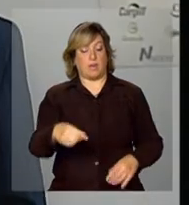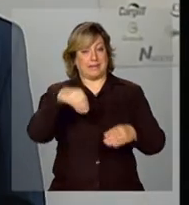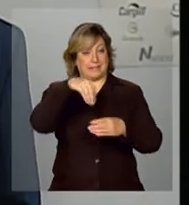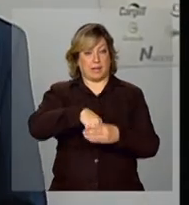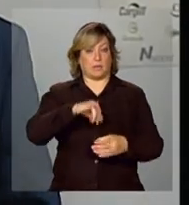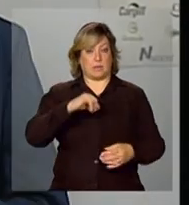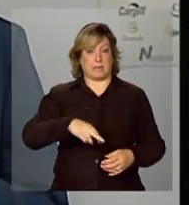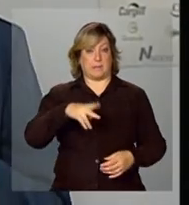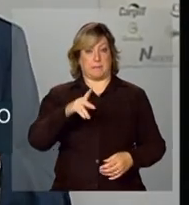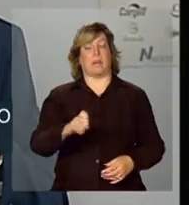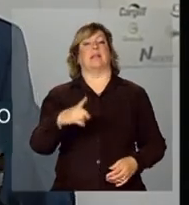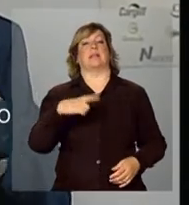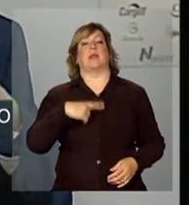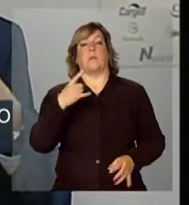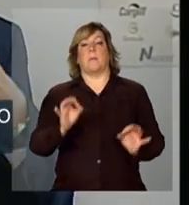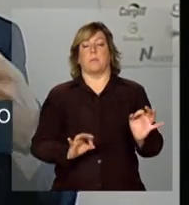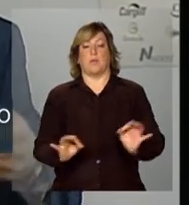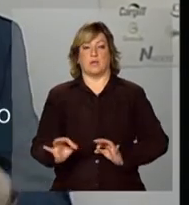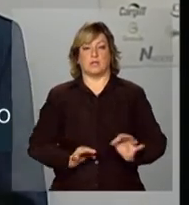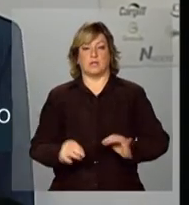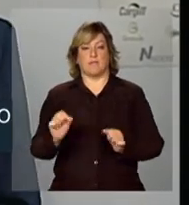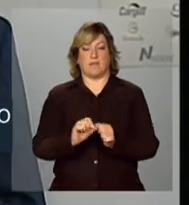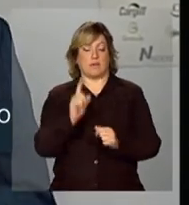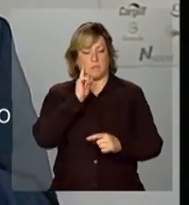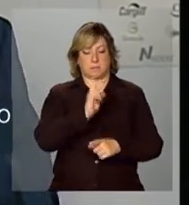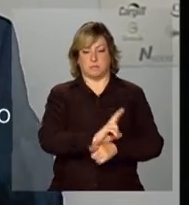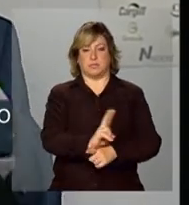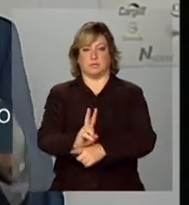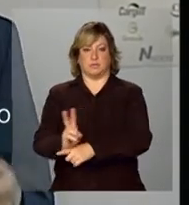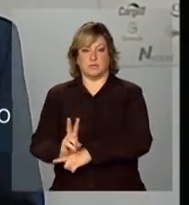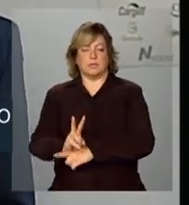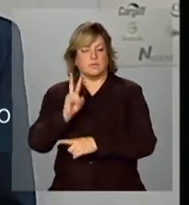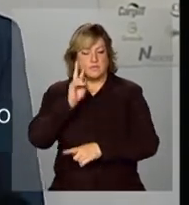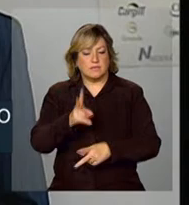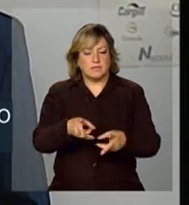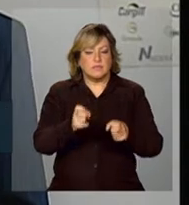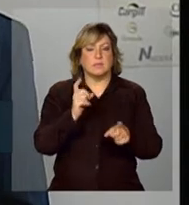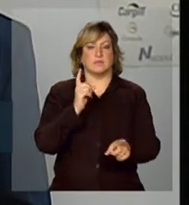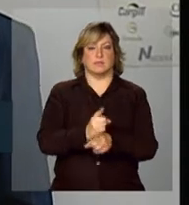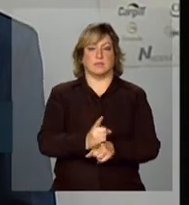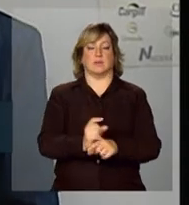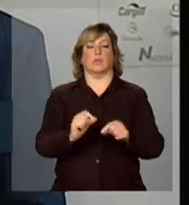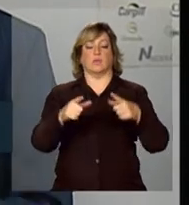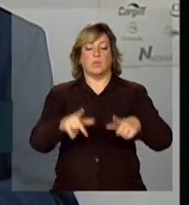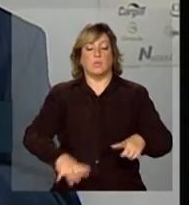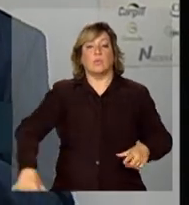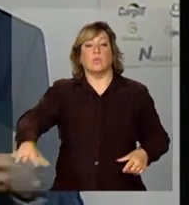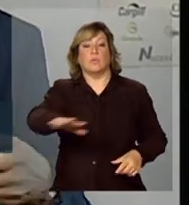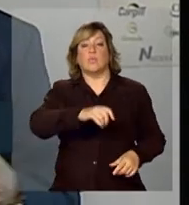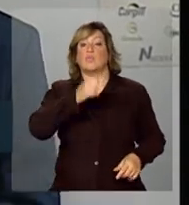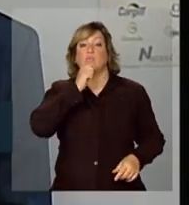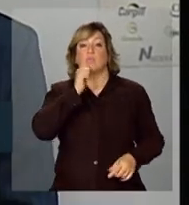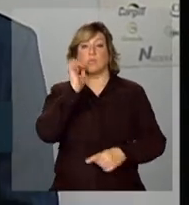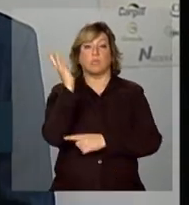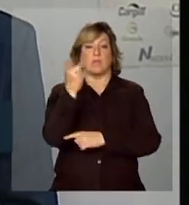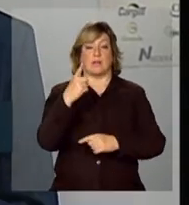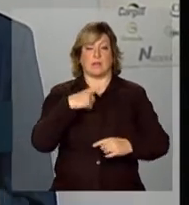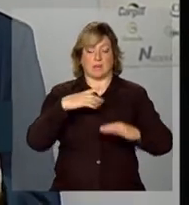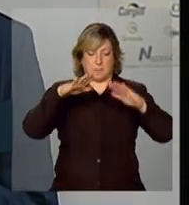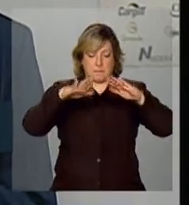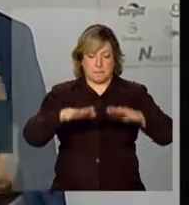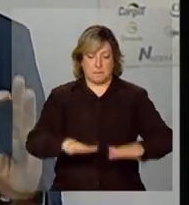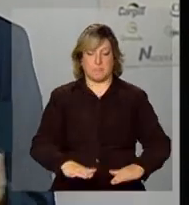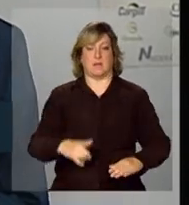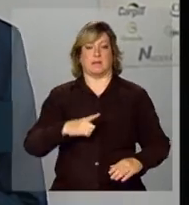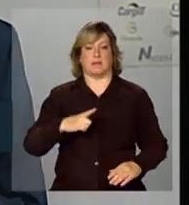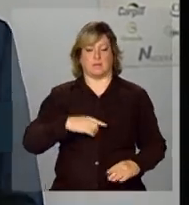projeto chamado PRODES, que faz o monitoramento, né, e a identificação das áreas desflorestadas com corte raso, e